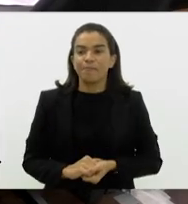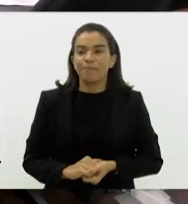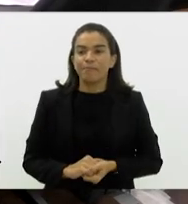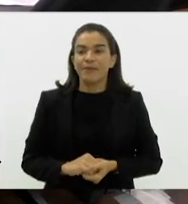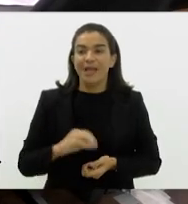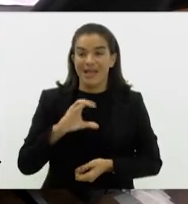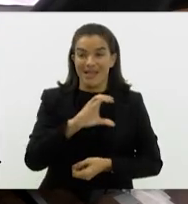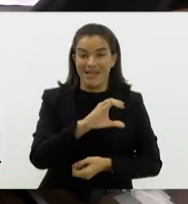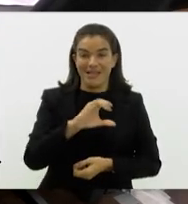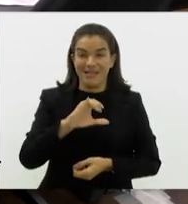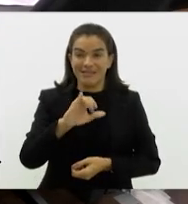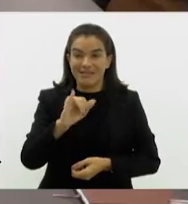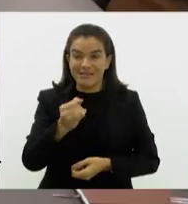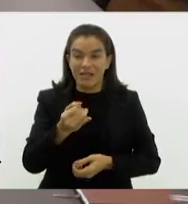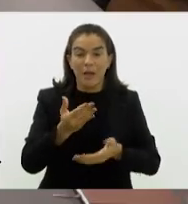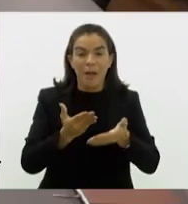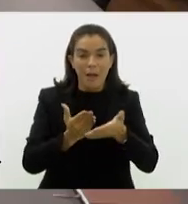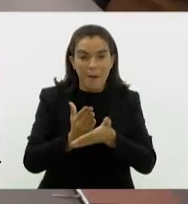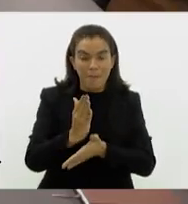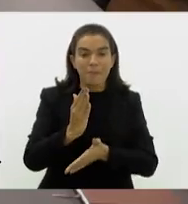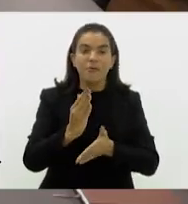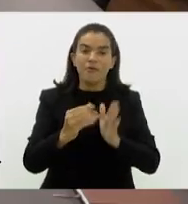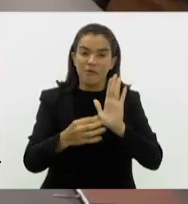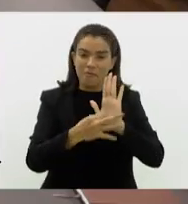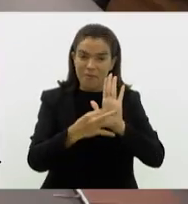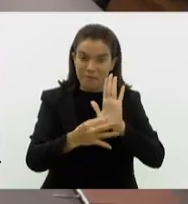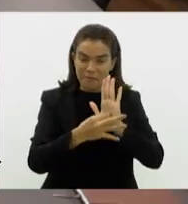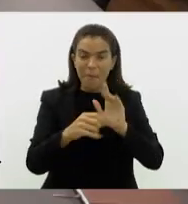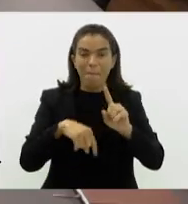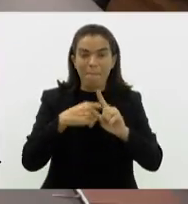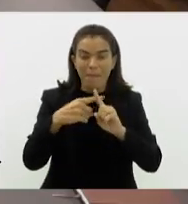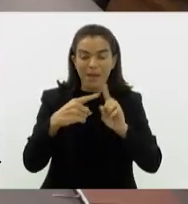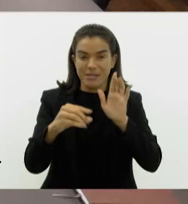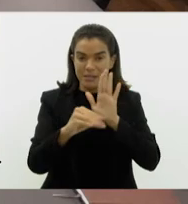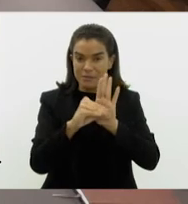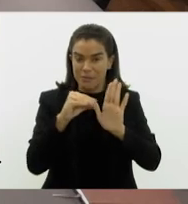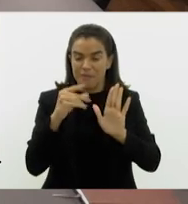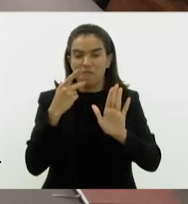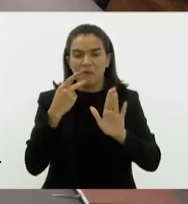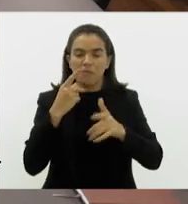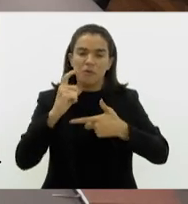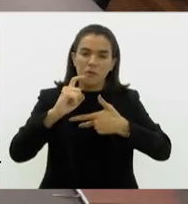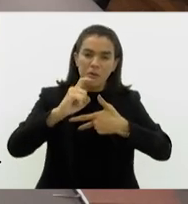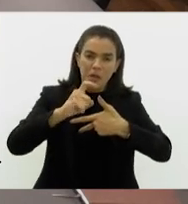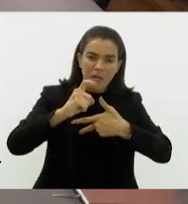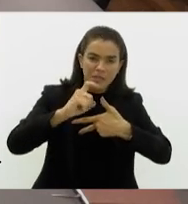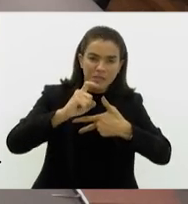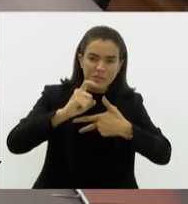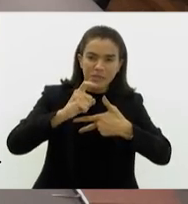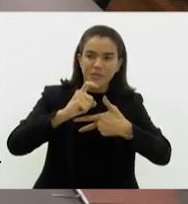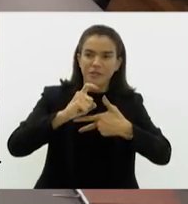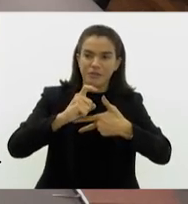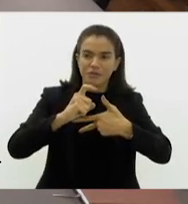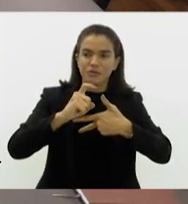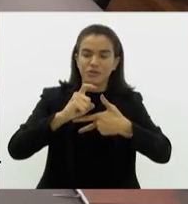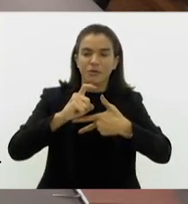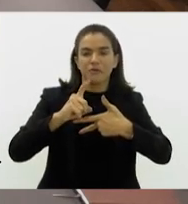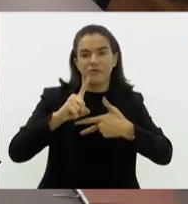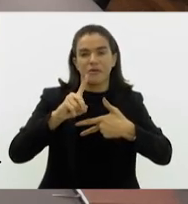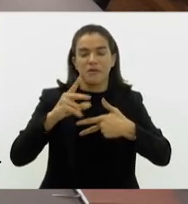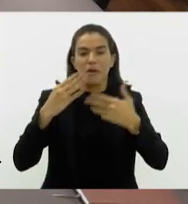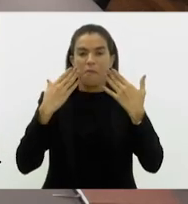A CCJ aprovou um parecer acolhendo uma emenda, dizendo que o Executivo ia regulamentar a presente